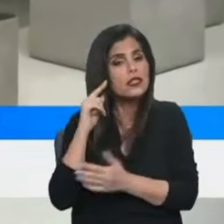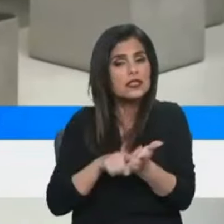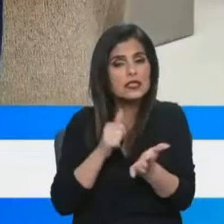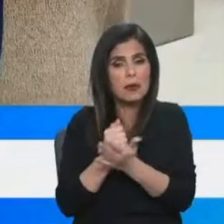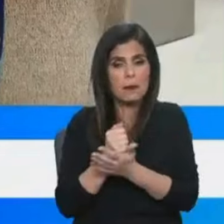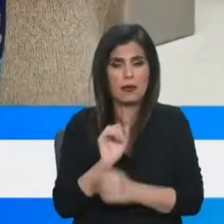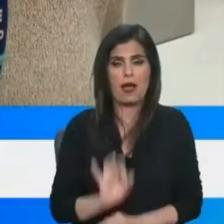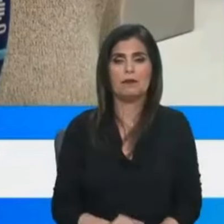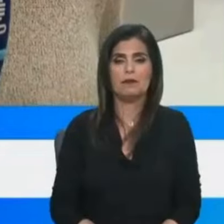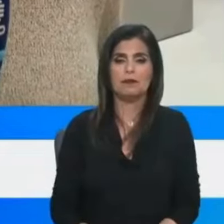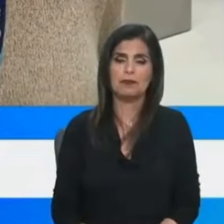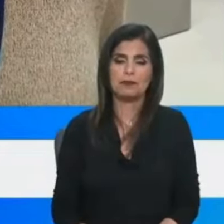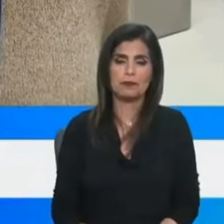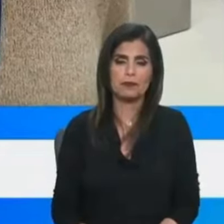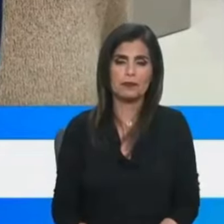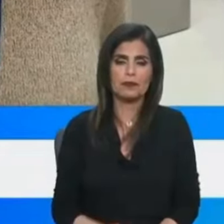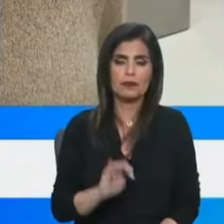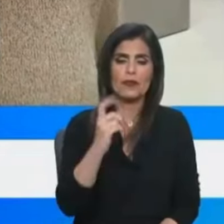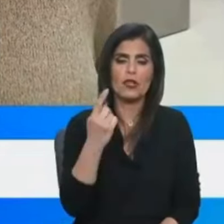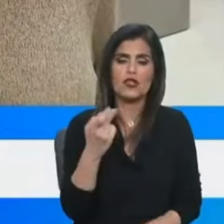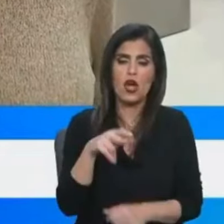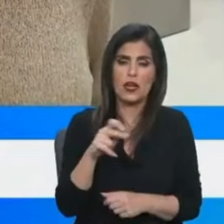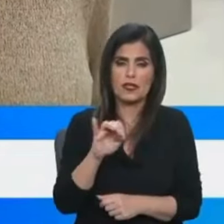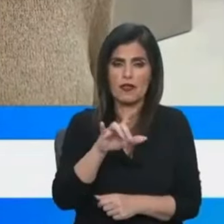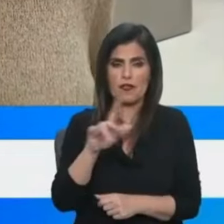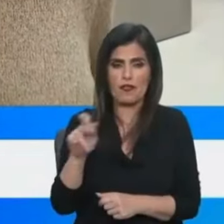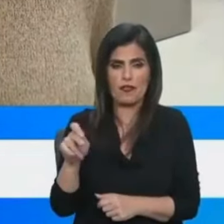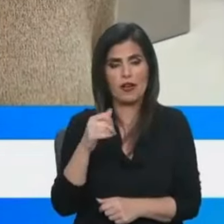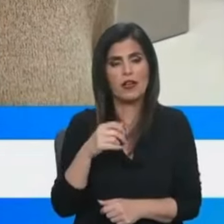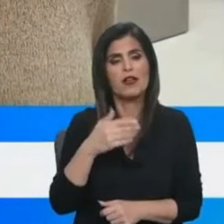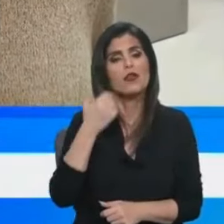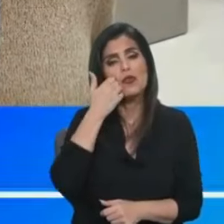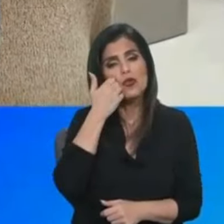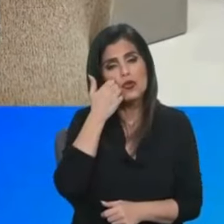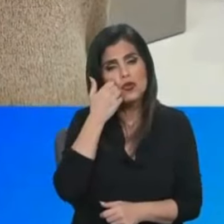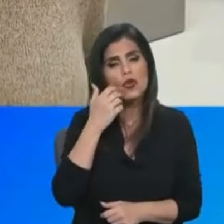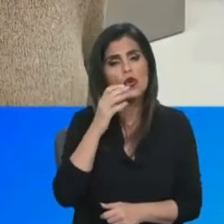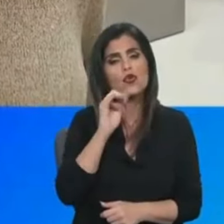Sónia Lobo Silva, no Museu Soares dos Reis, no Porto.